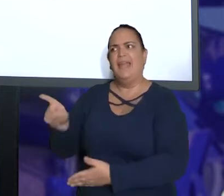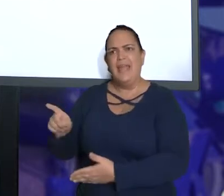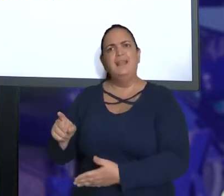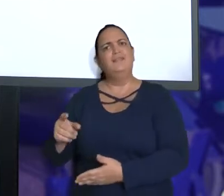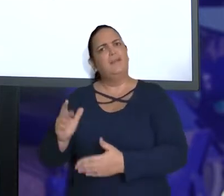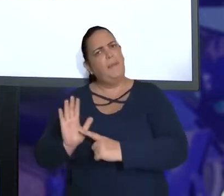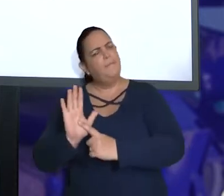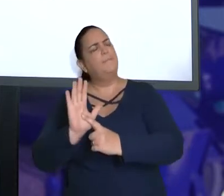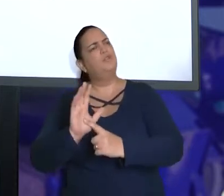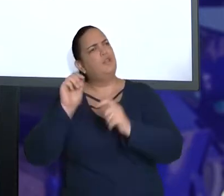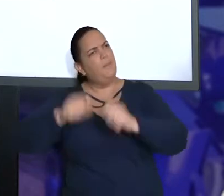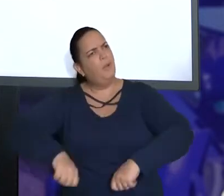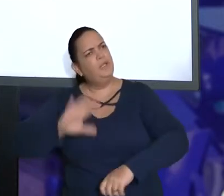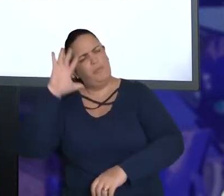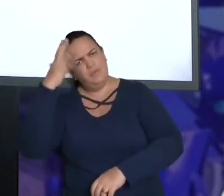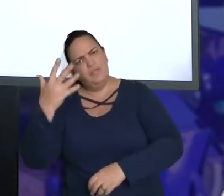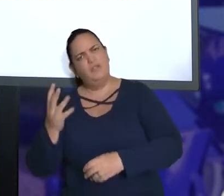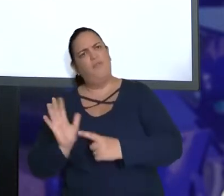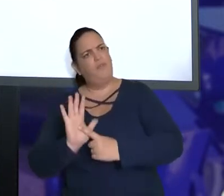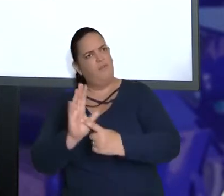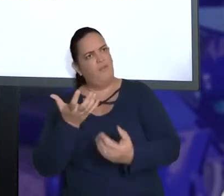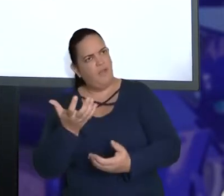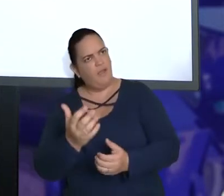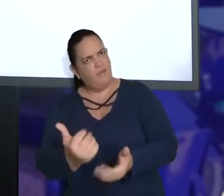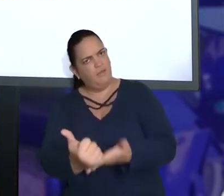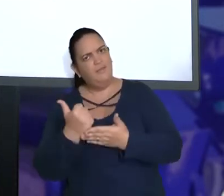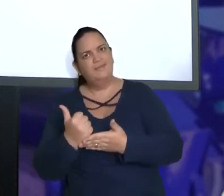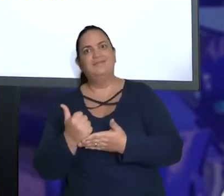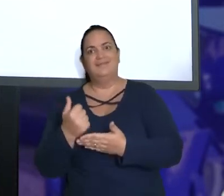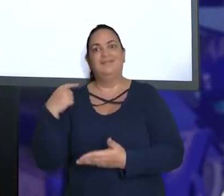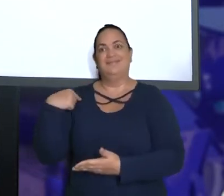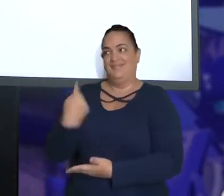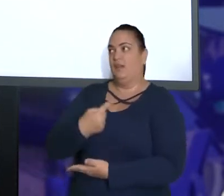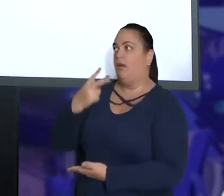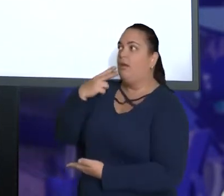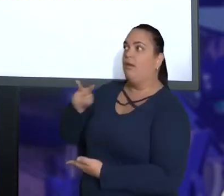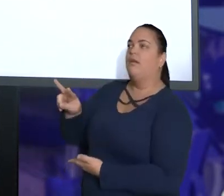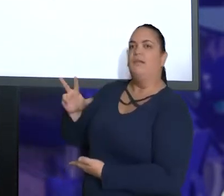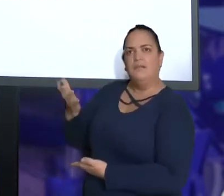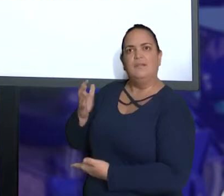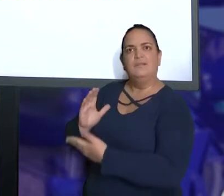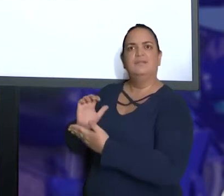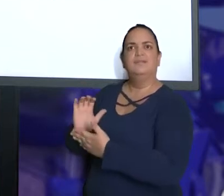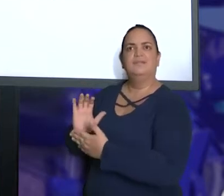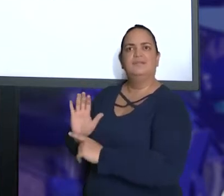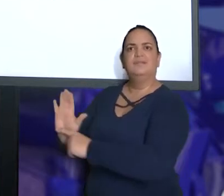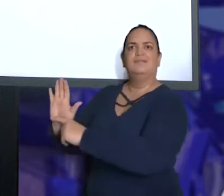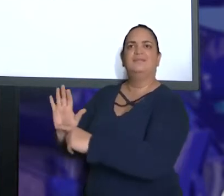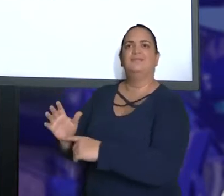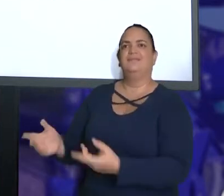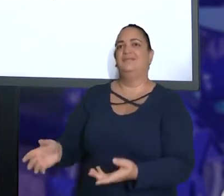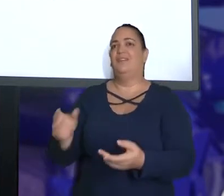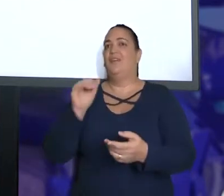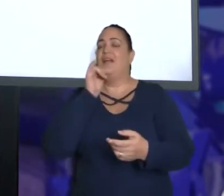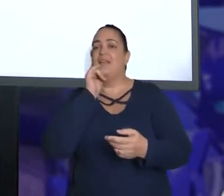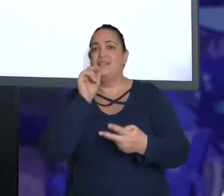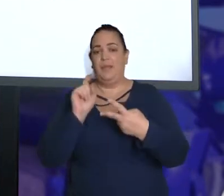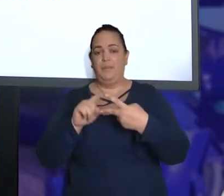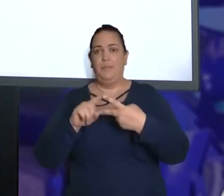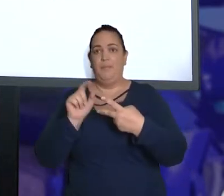Mas essa solução vem em caráter de ordem. Olha que interessante. Então, ele vai trazer verbos como espalhem,